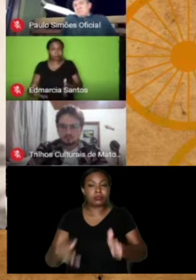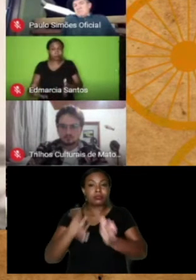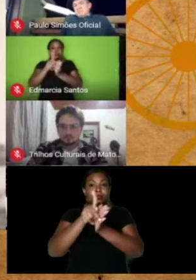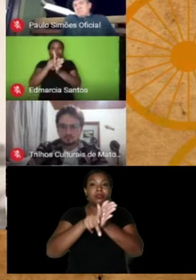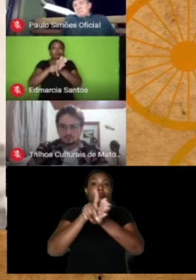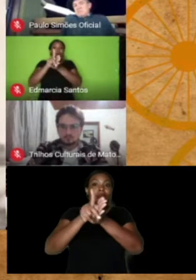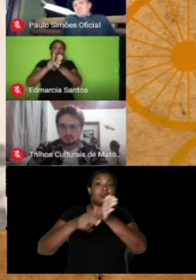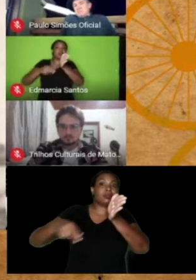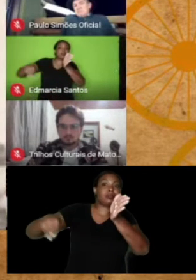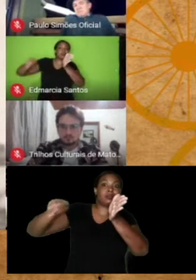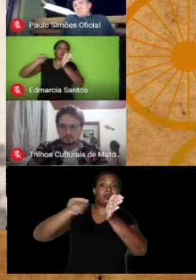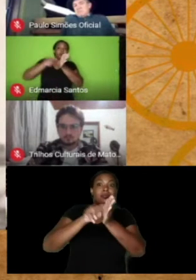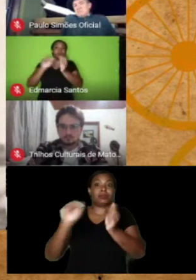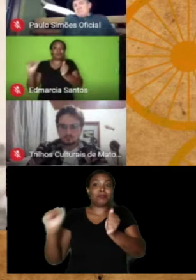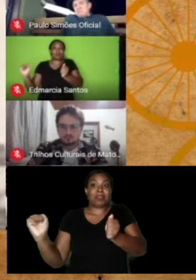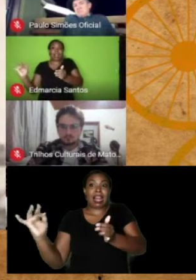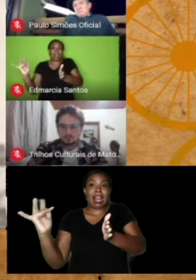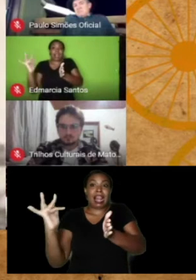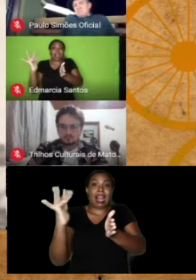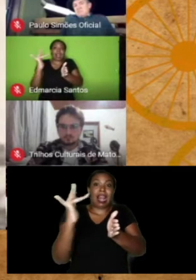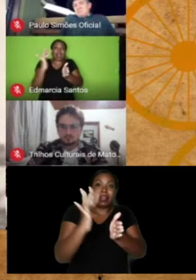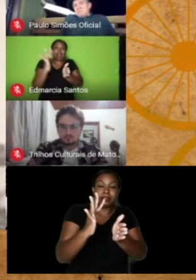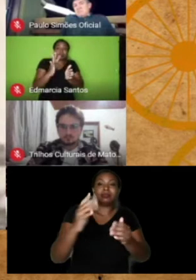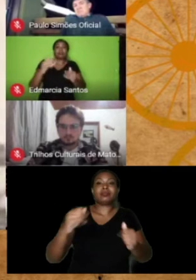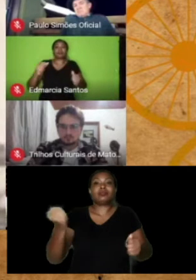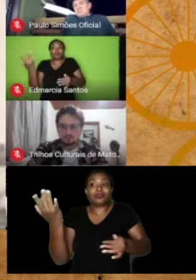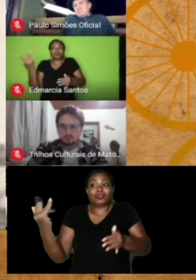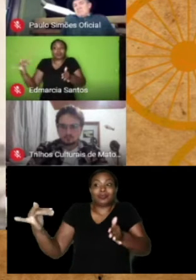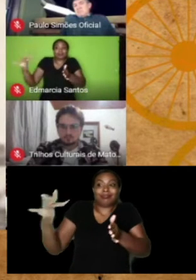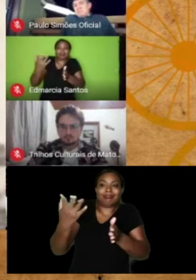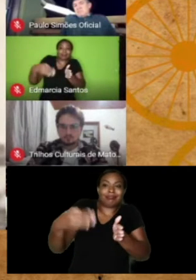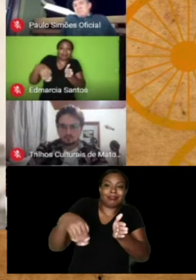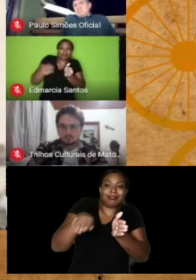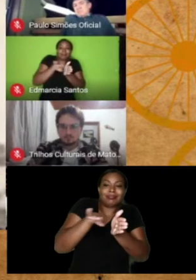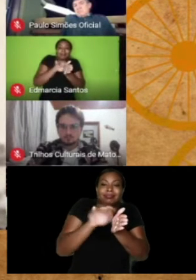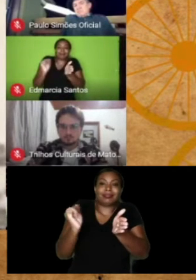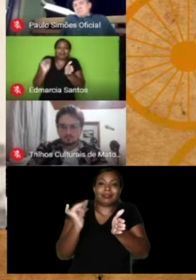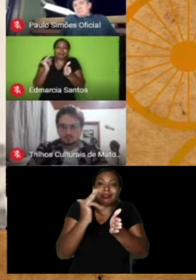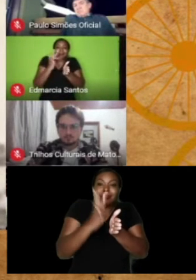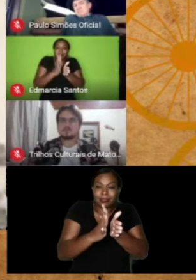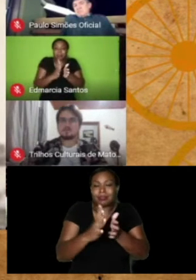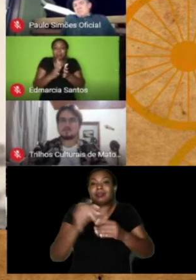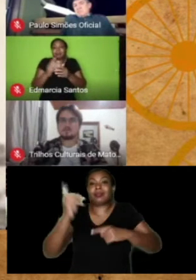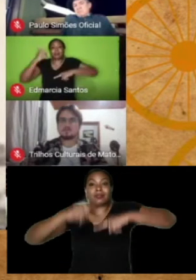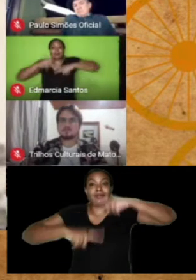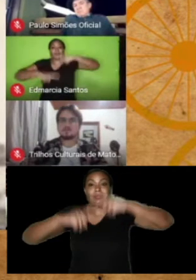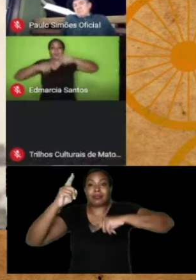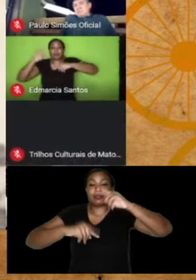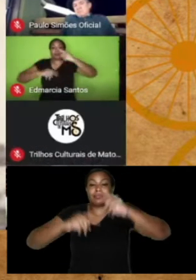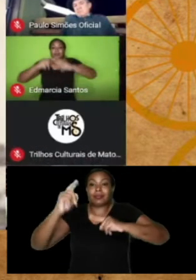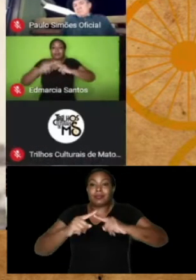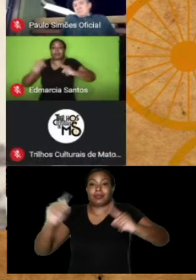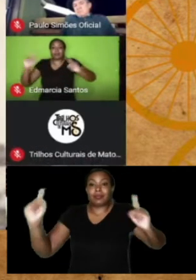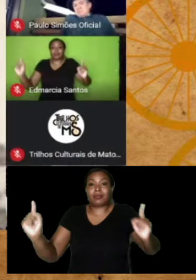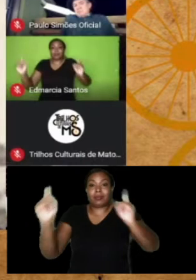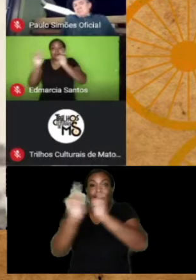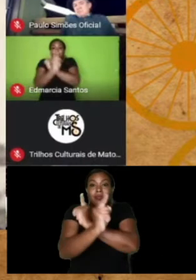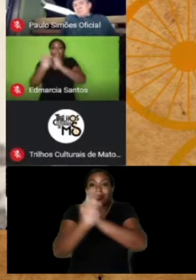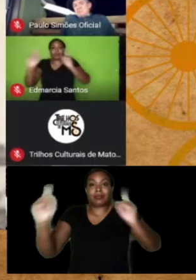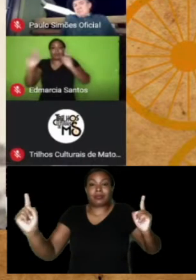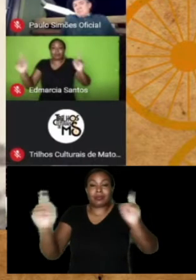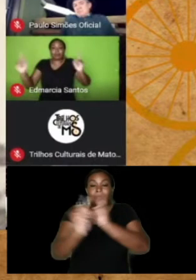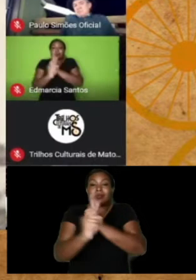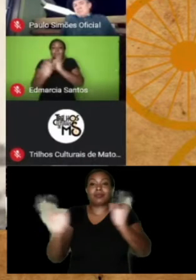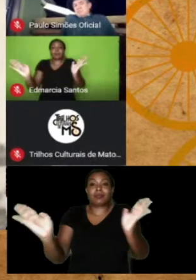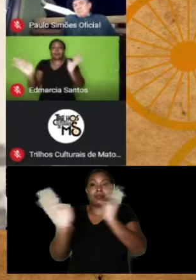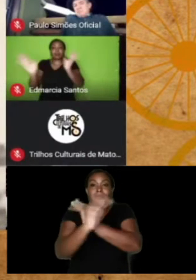estação era a artéria, era ali que chegavam as pessoas, era ali que as mercadorias iam e vinham, é ali que